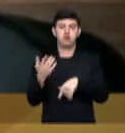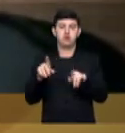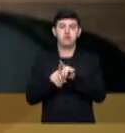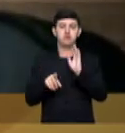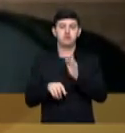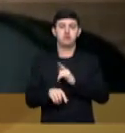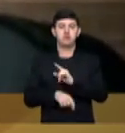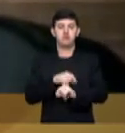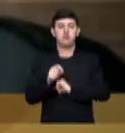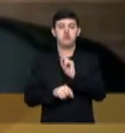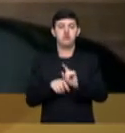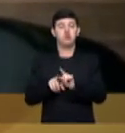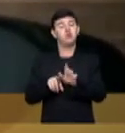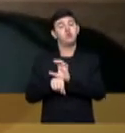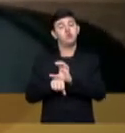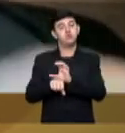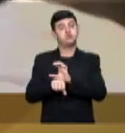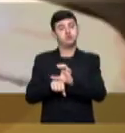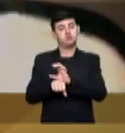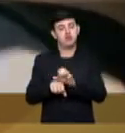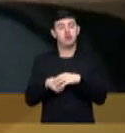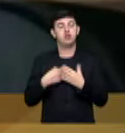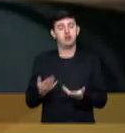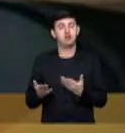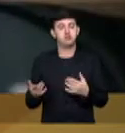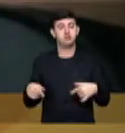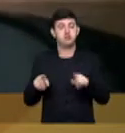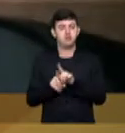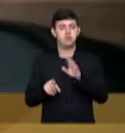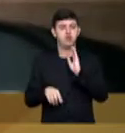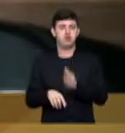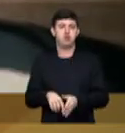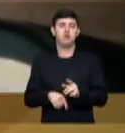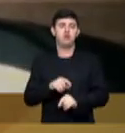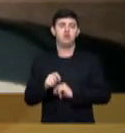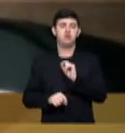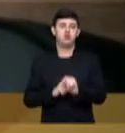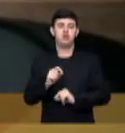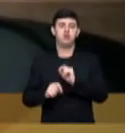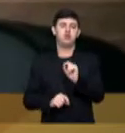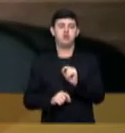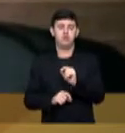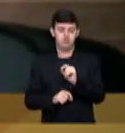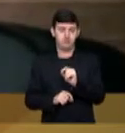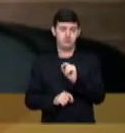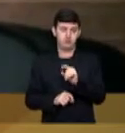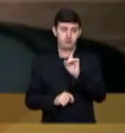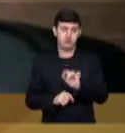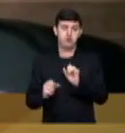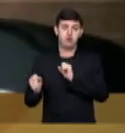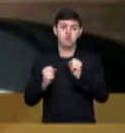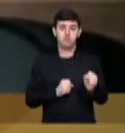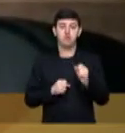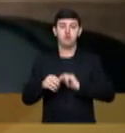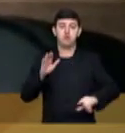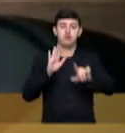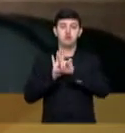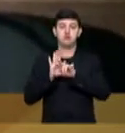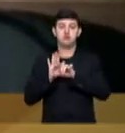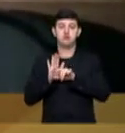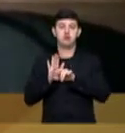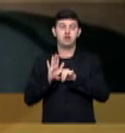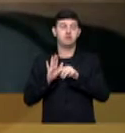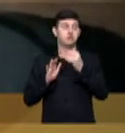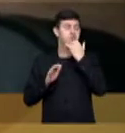presunção de constitucionalidade. É a deferência ao poder legislativo que assume